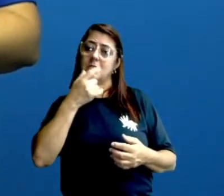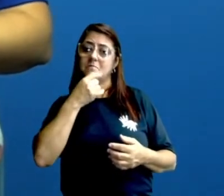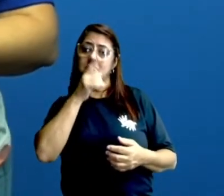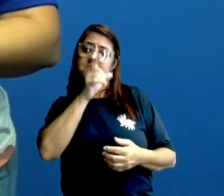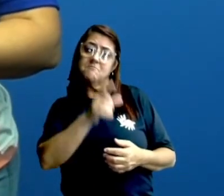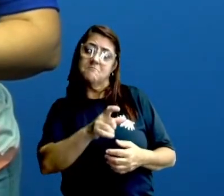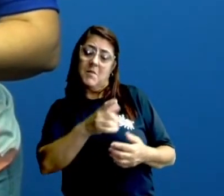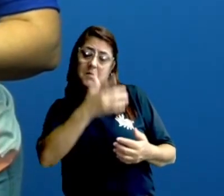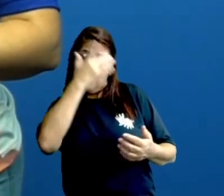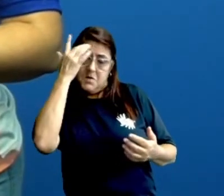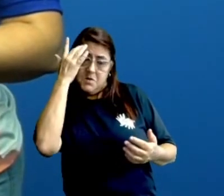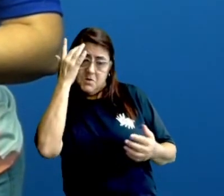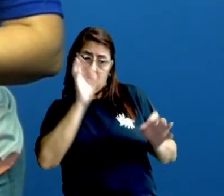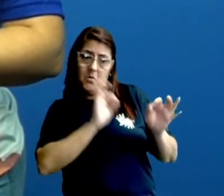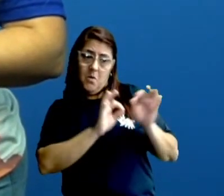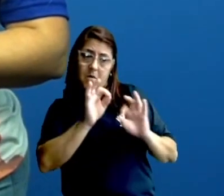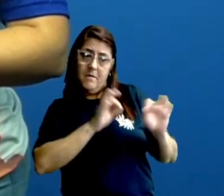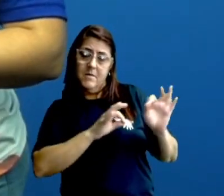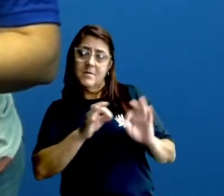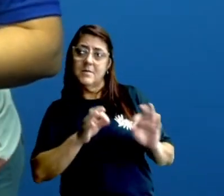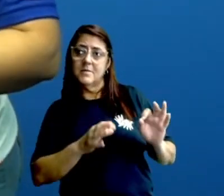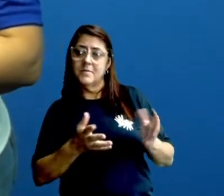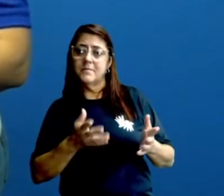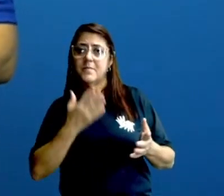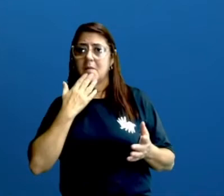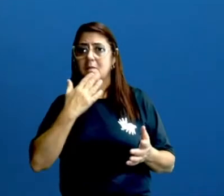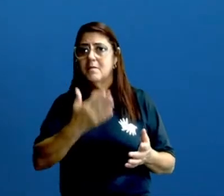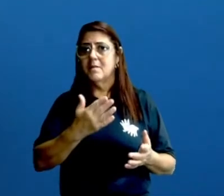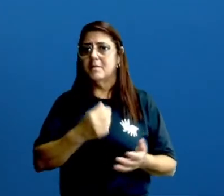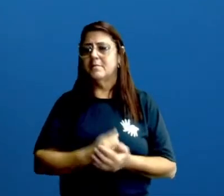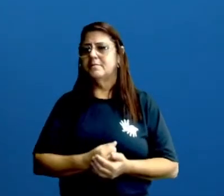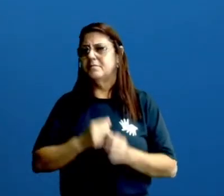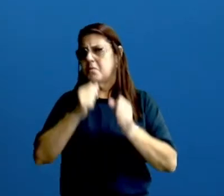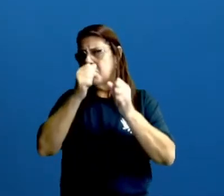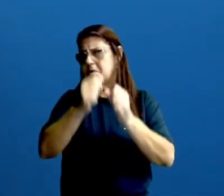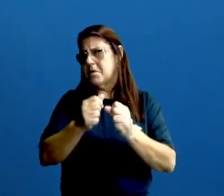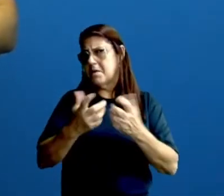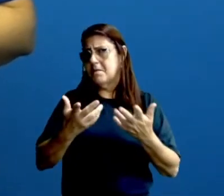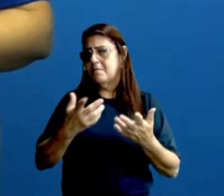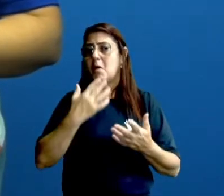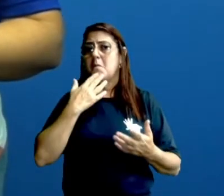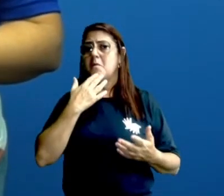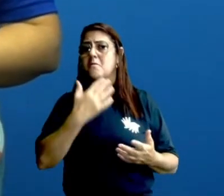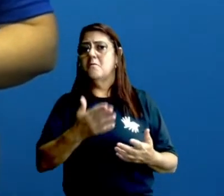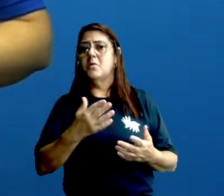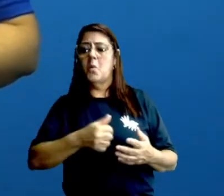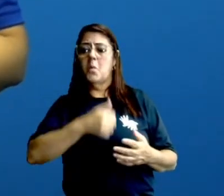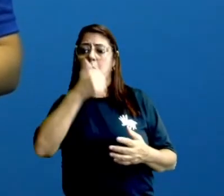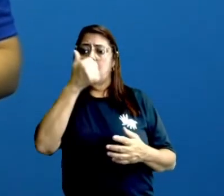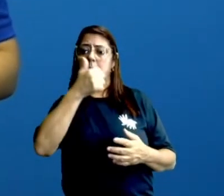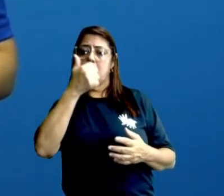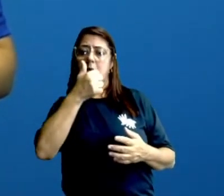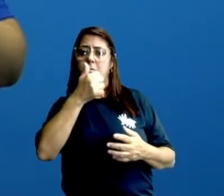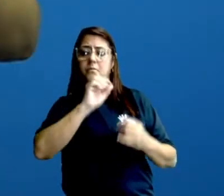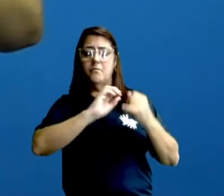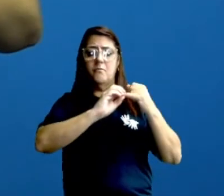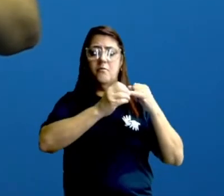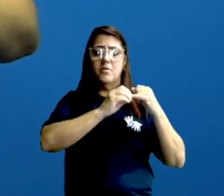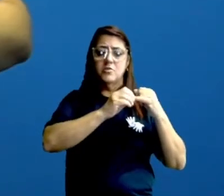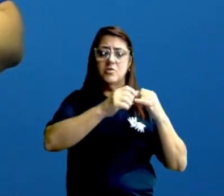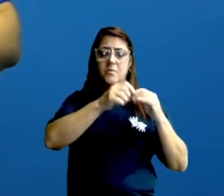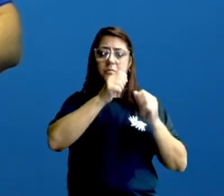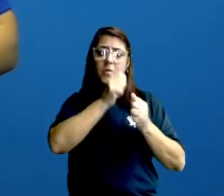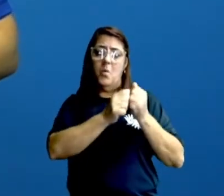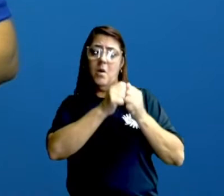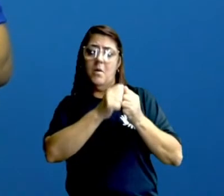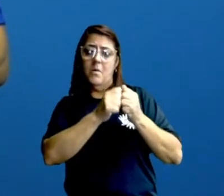gente pode fazer uma lista de preferências. Por exemplo, ele podia colocar ali, ó, eu prefiro comprar primeiro o feijão, depois